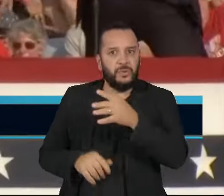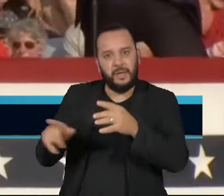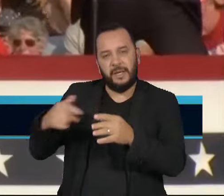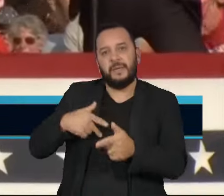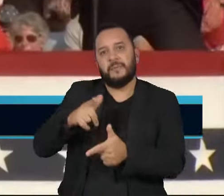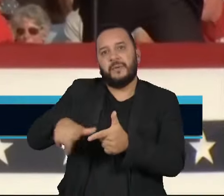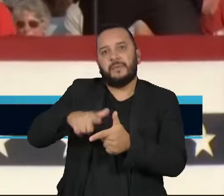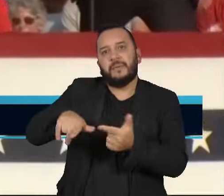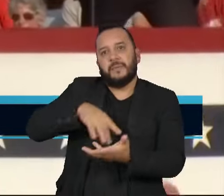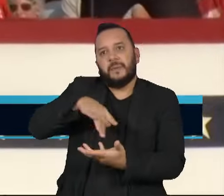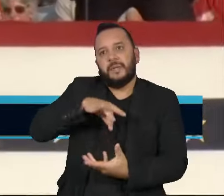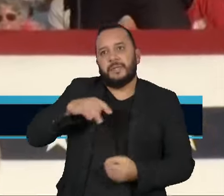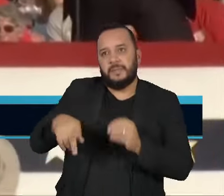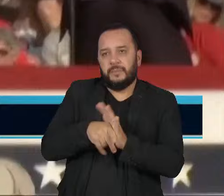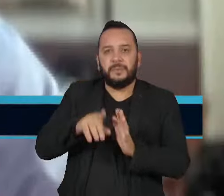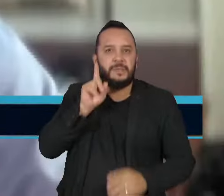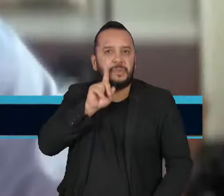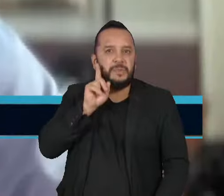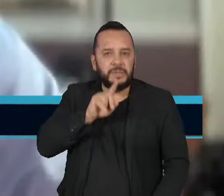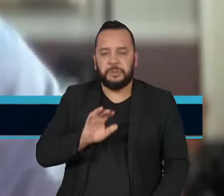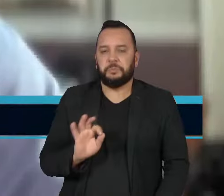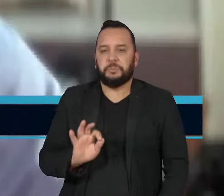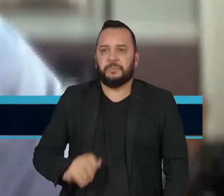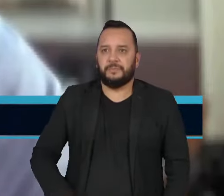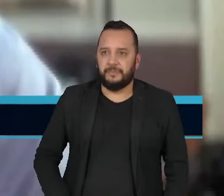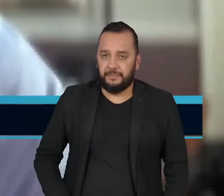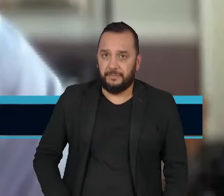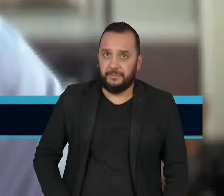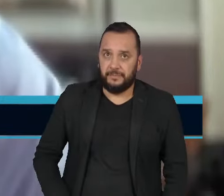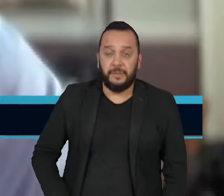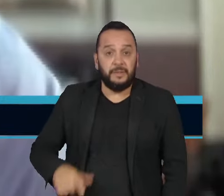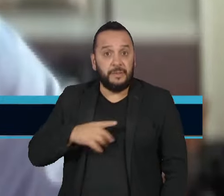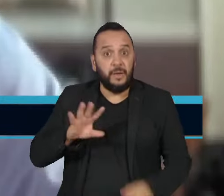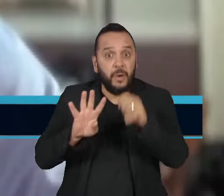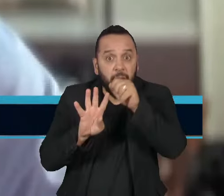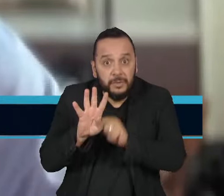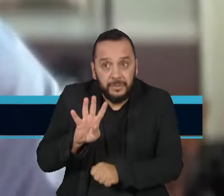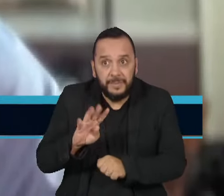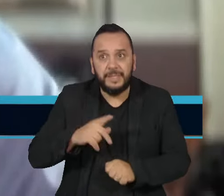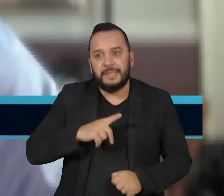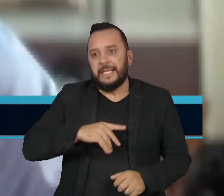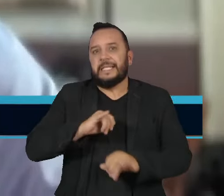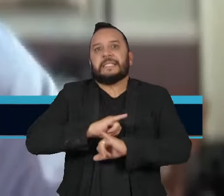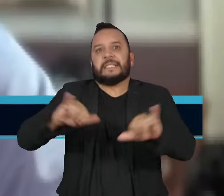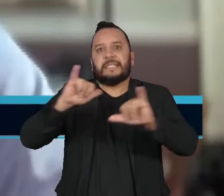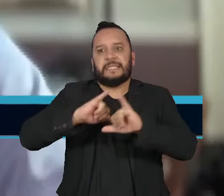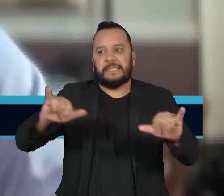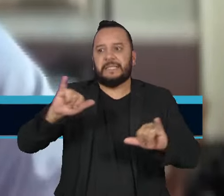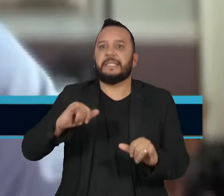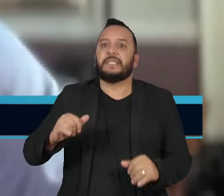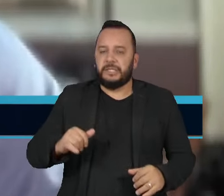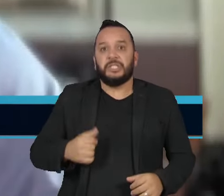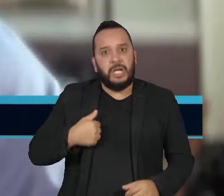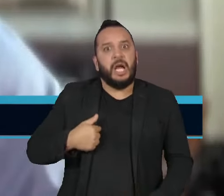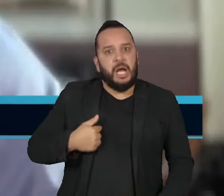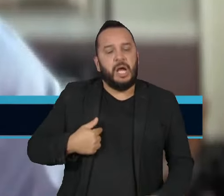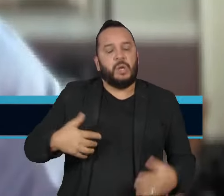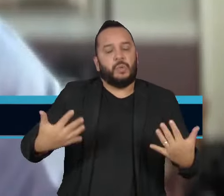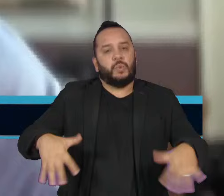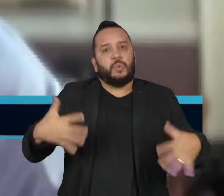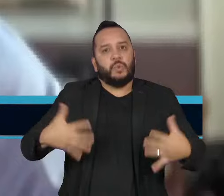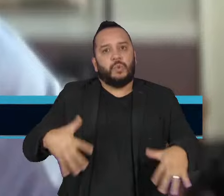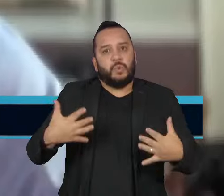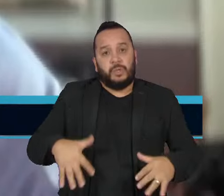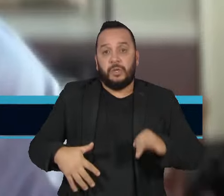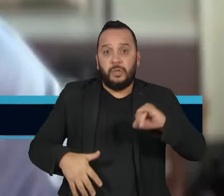à democracia dos Estados Unidos. Nós temos ainda 4 meses de campanha, que vai ser uma campanha dura. A gente mal sabe se o